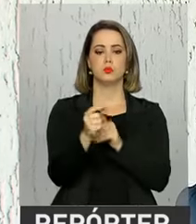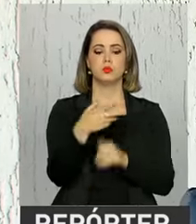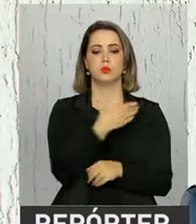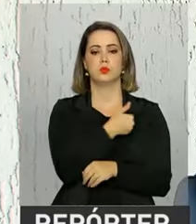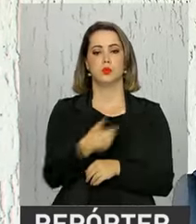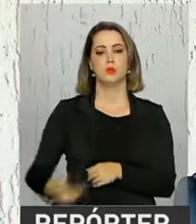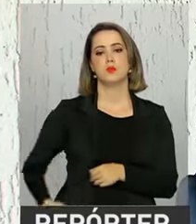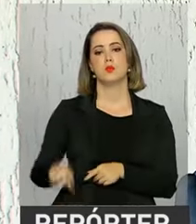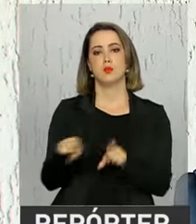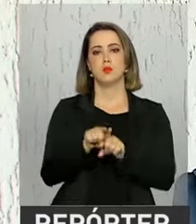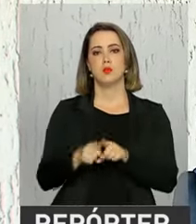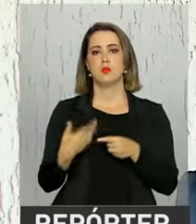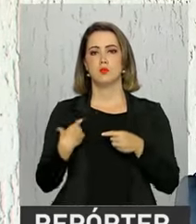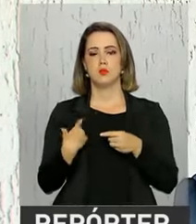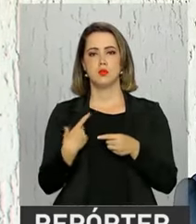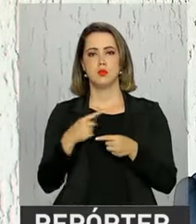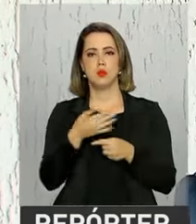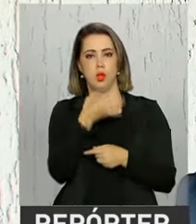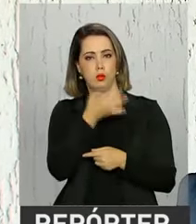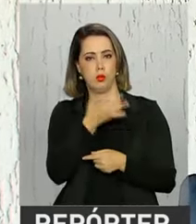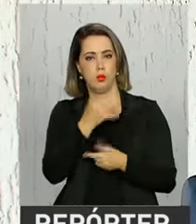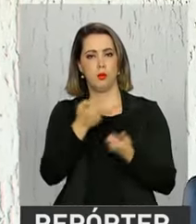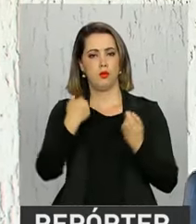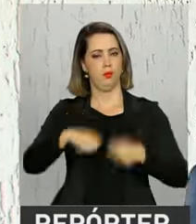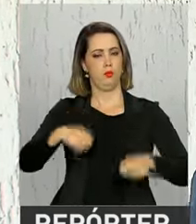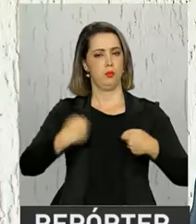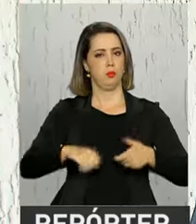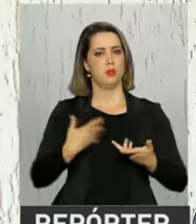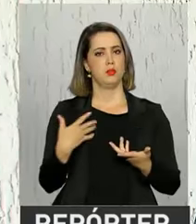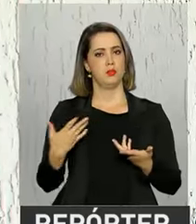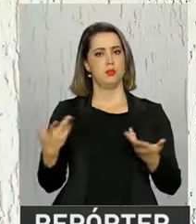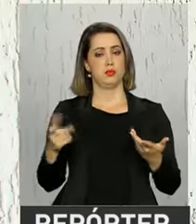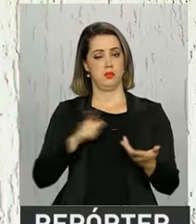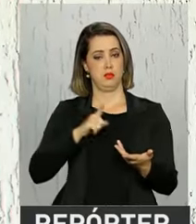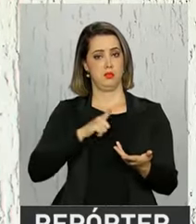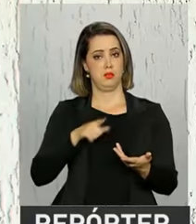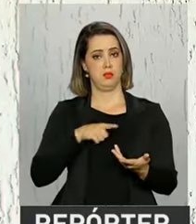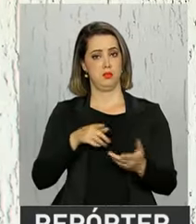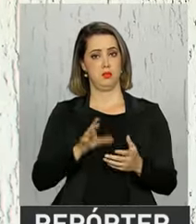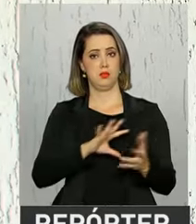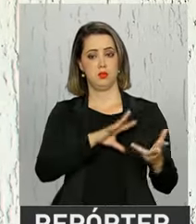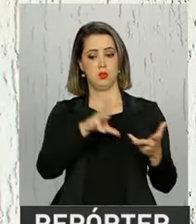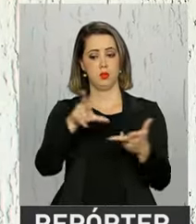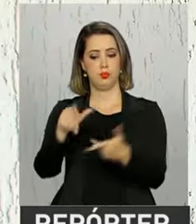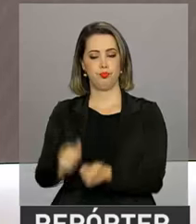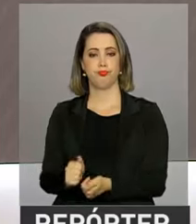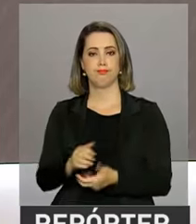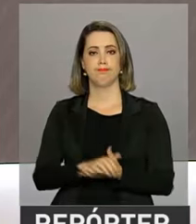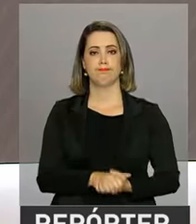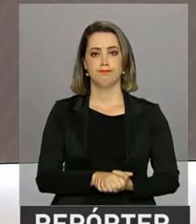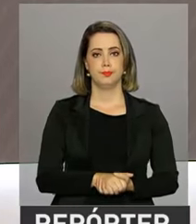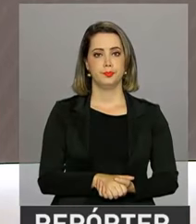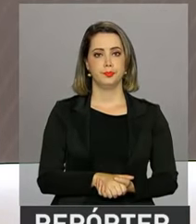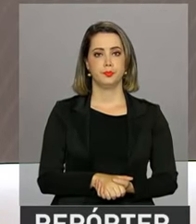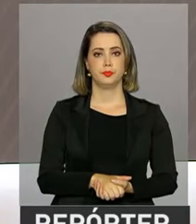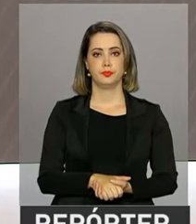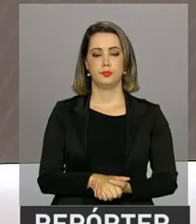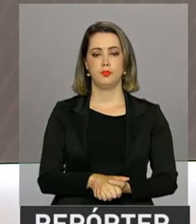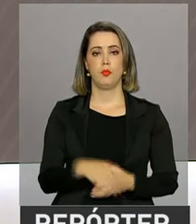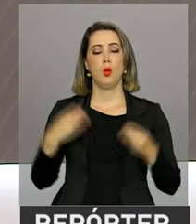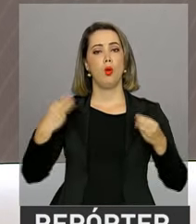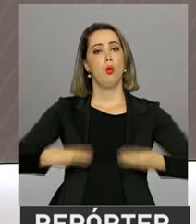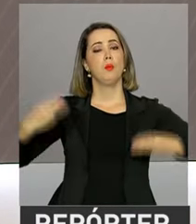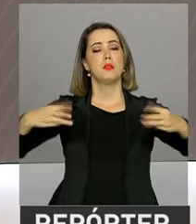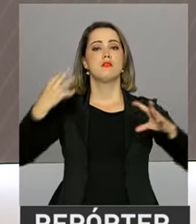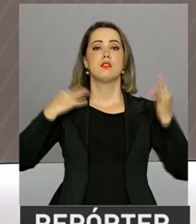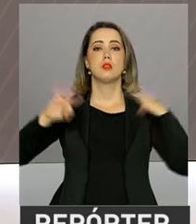direcionamento de algumas posições que ele passa a ocupar na cena nacional e internacional o ministério